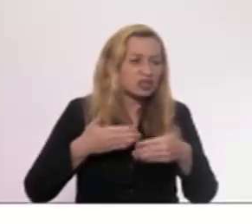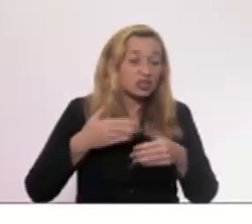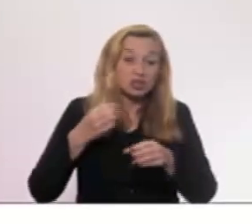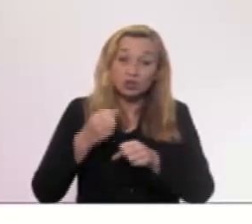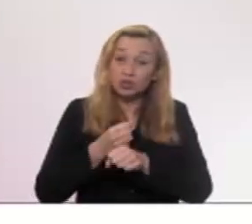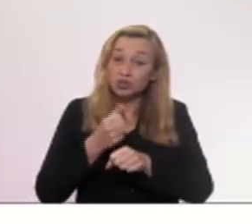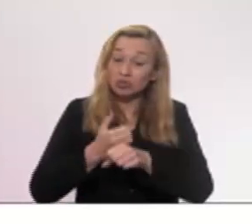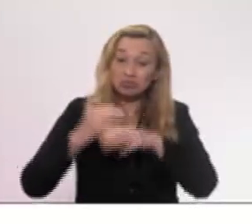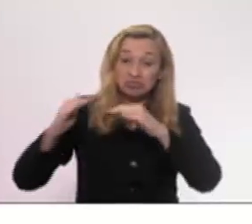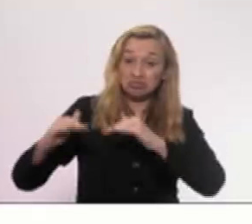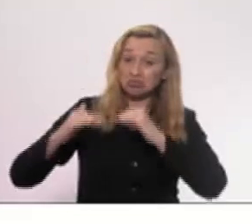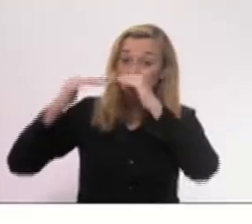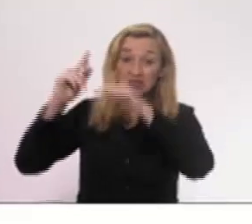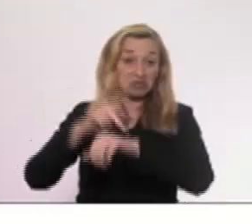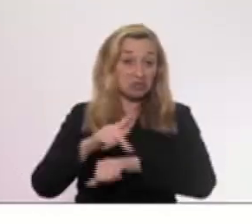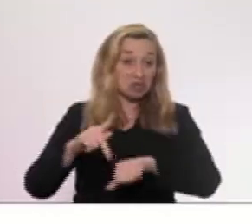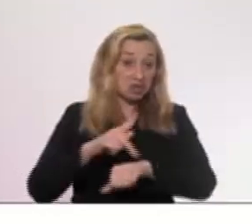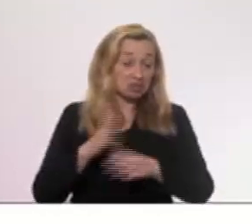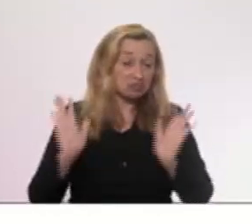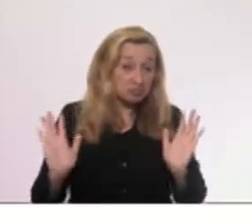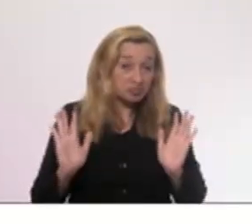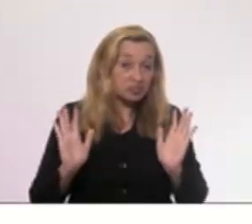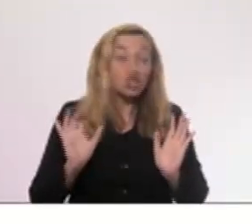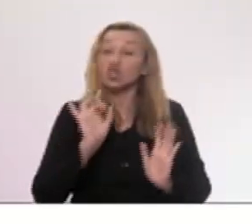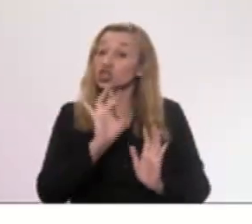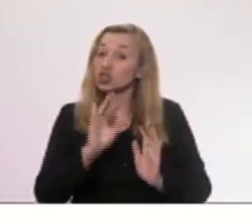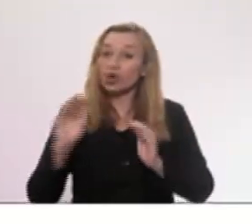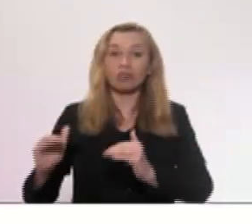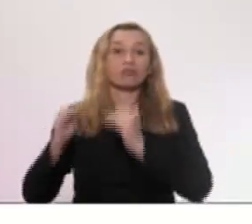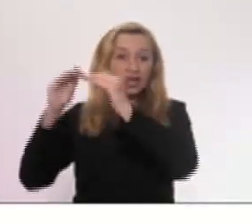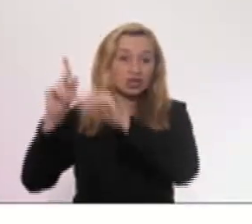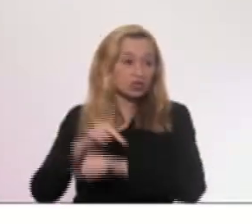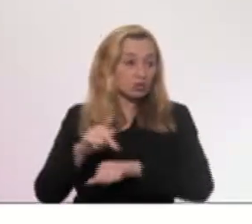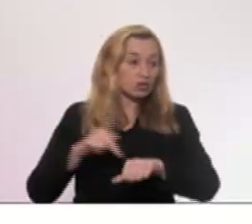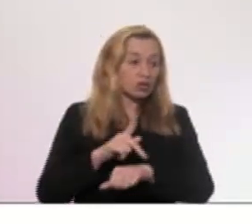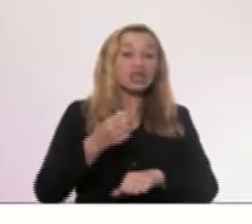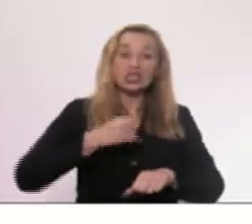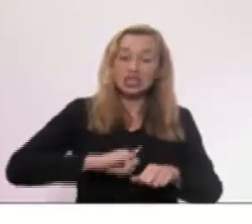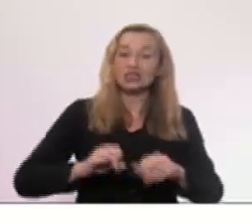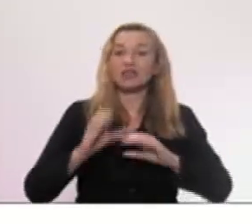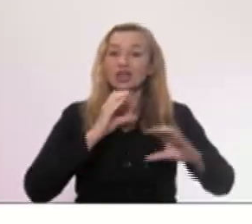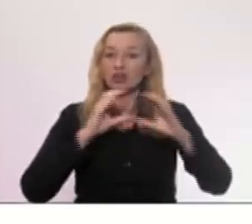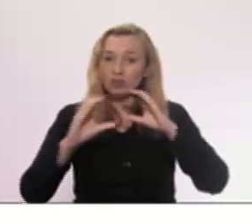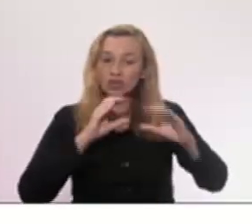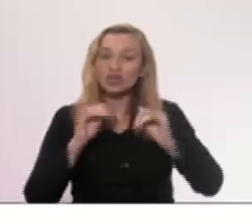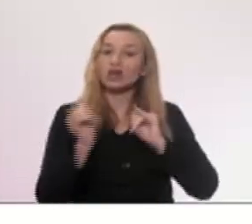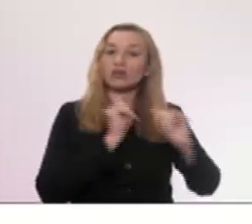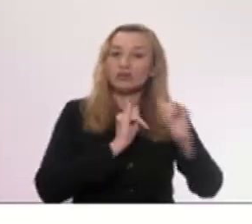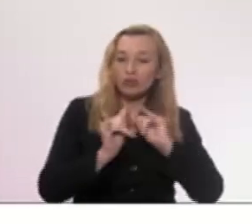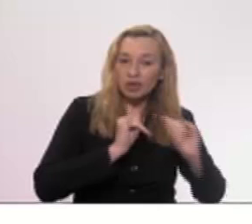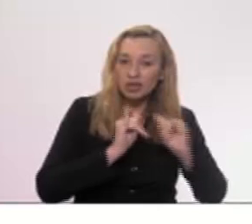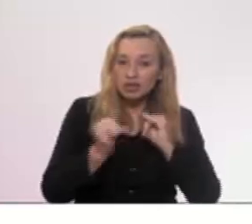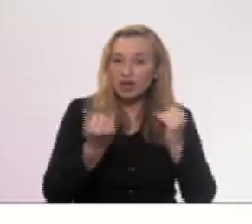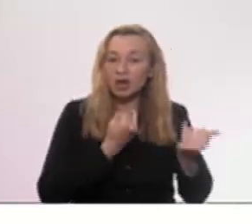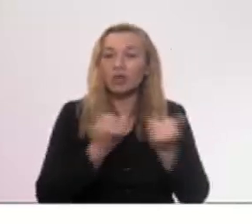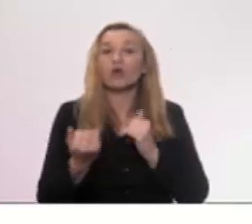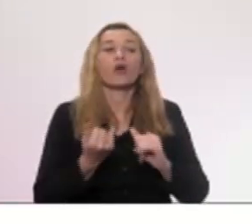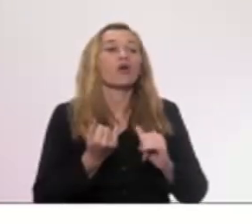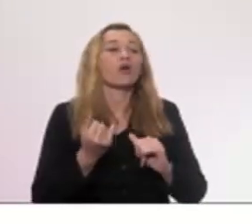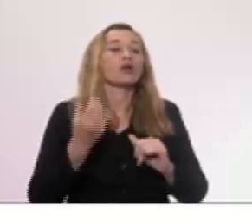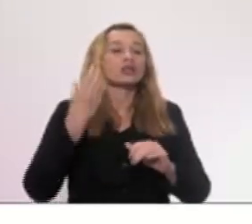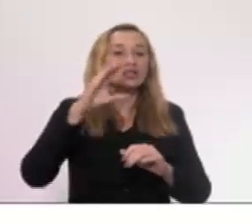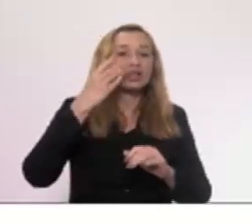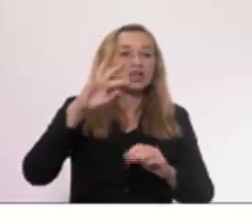país soberano, e só se faz um país soberano com investimento em informação, em ciência, em pesquisa, em inovação, que é o